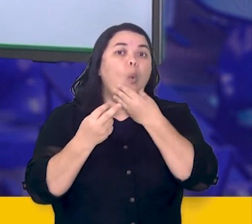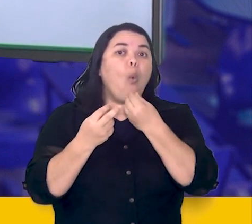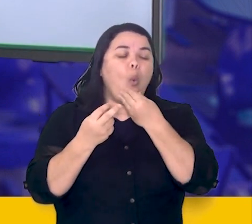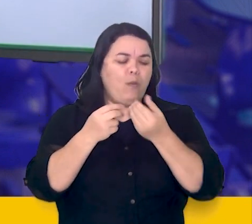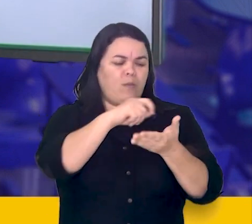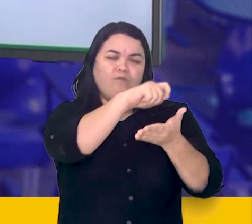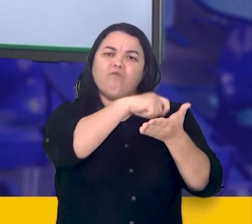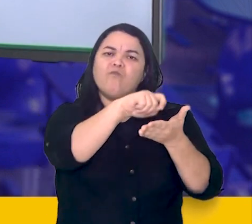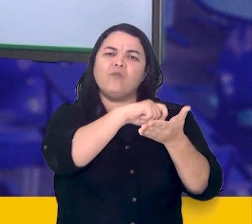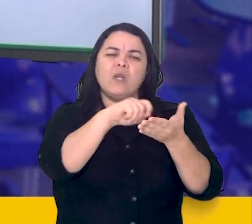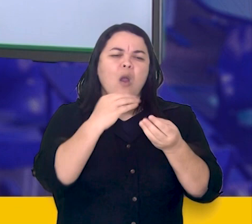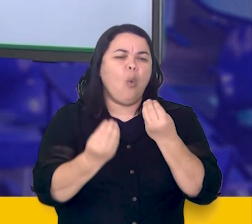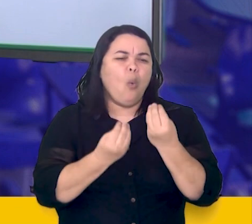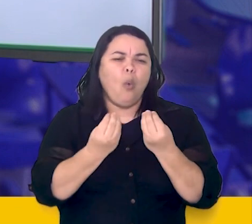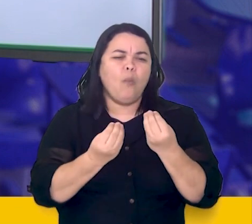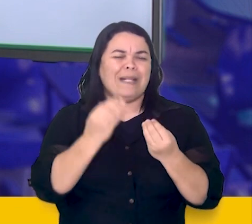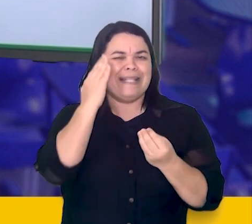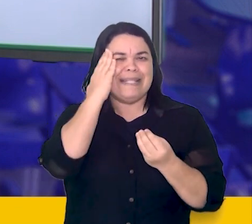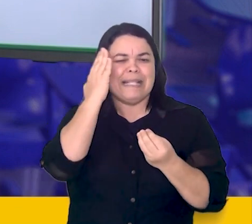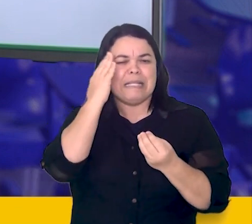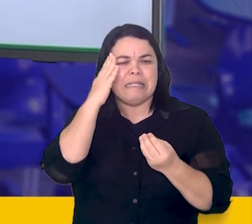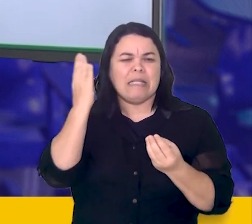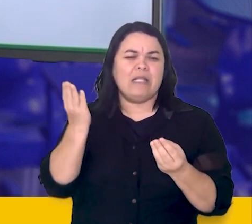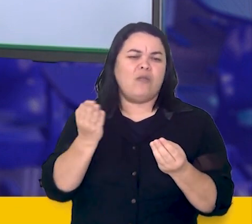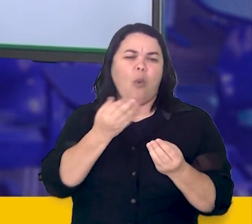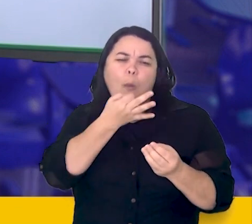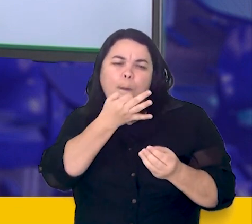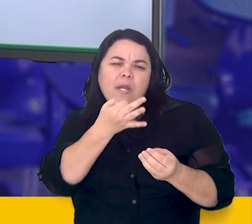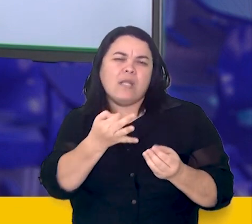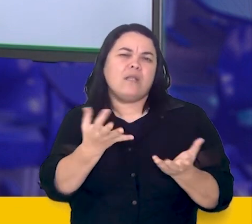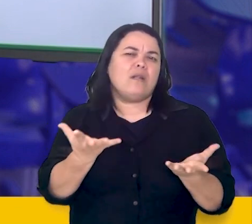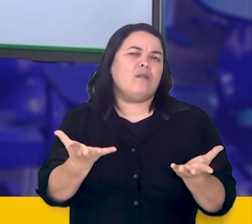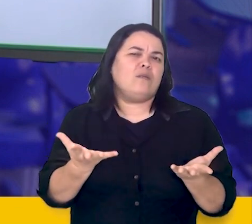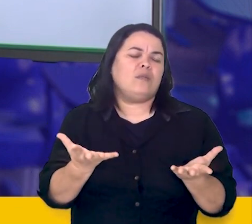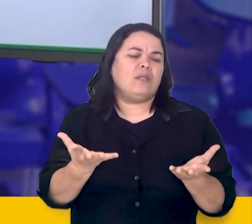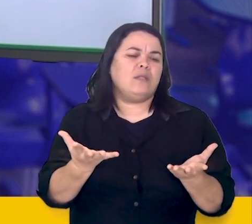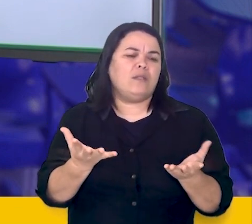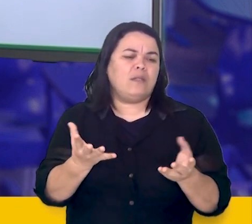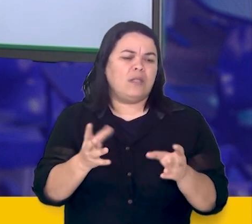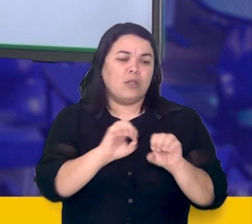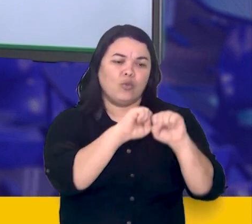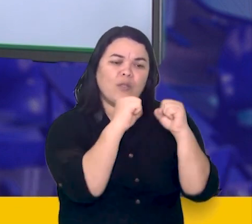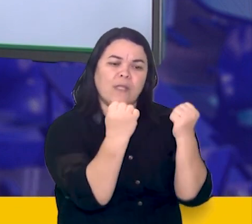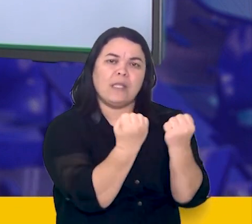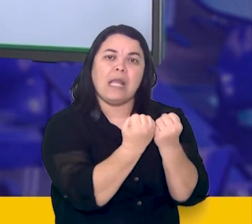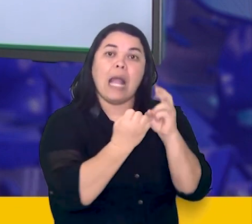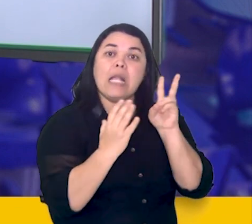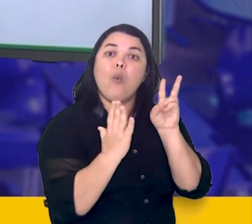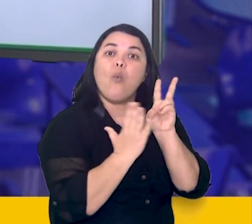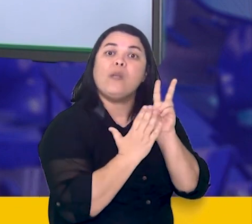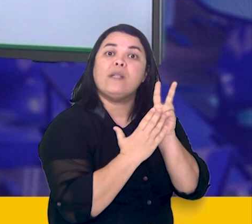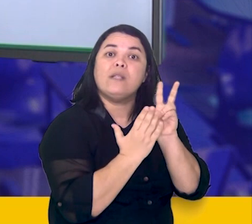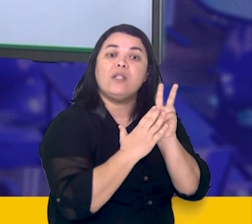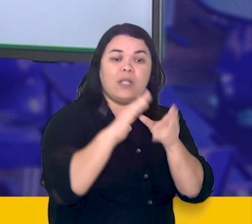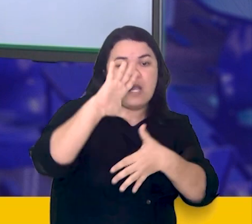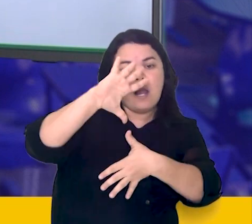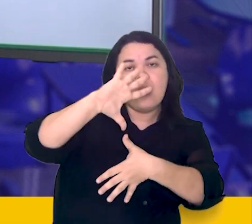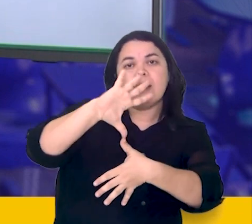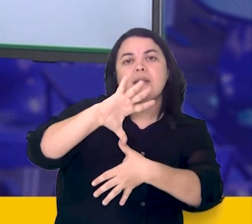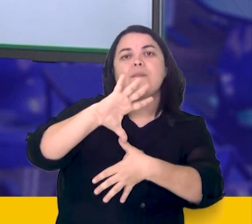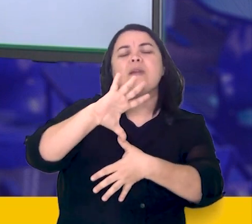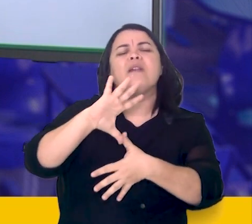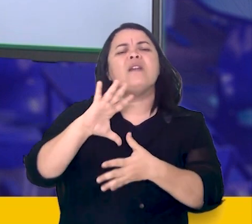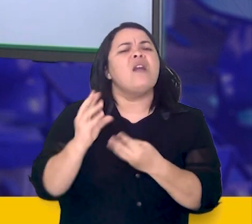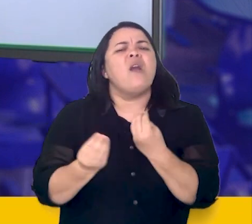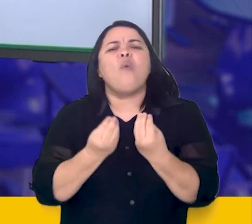por exemplo, observaram as sociedades indígenas aqui da América. Como é que os portugueses observaram